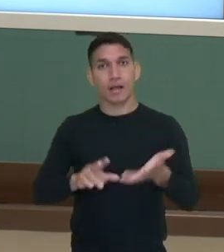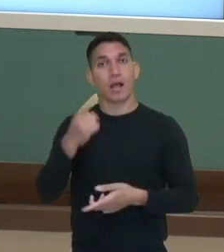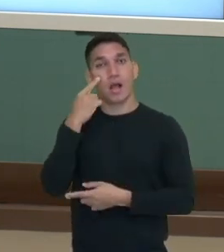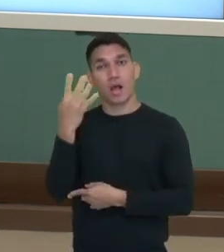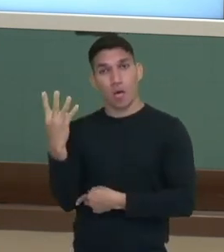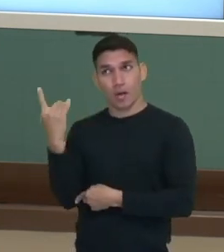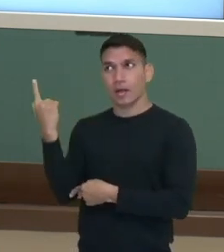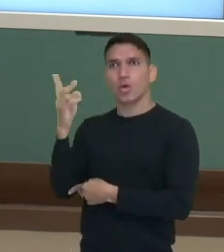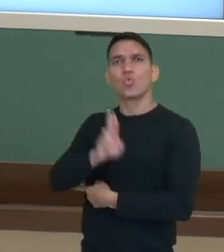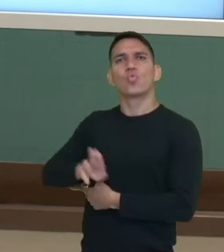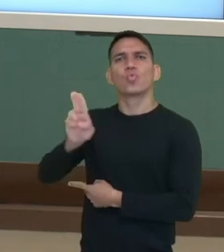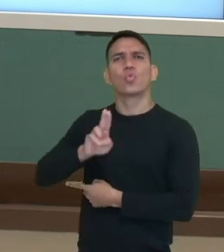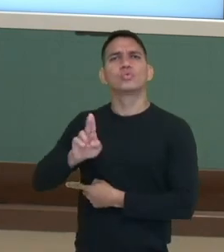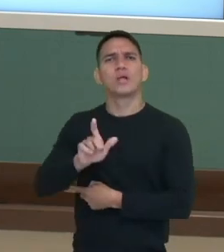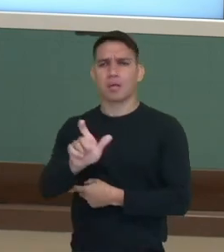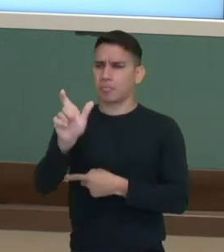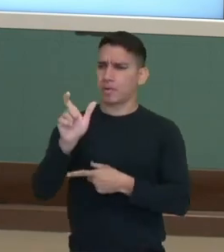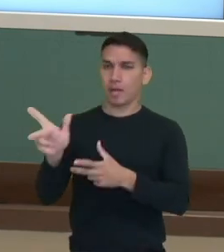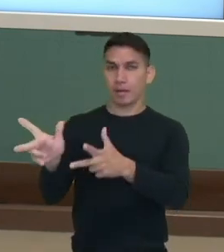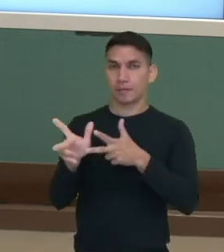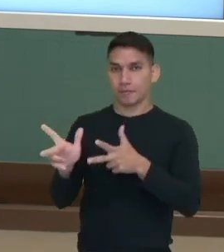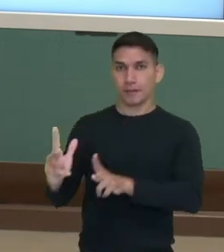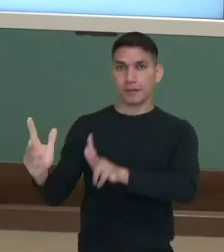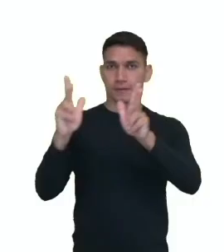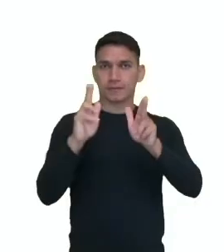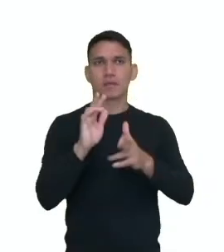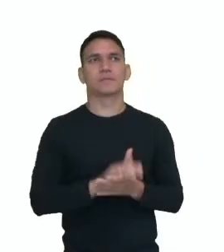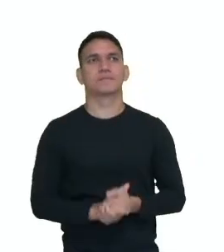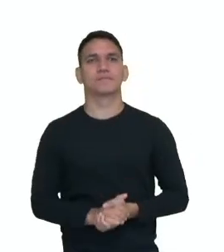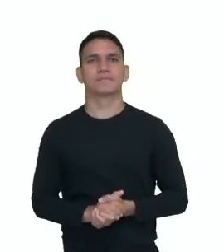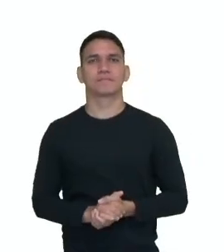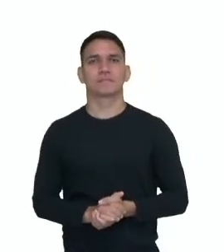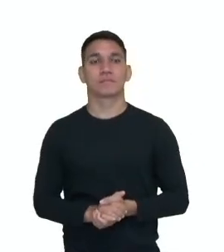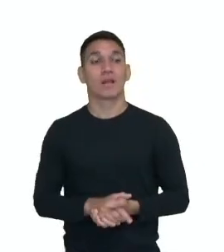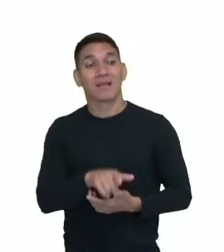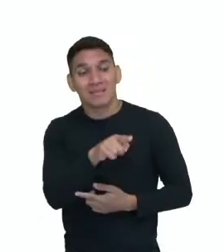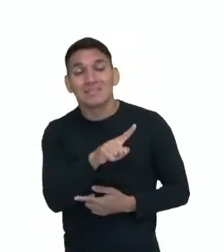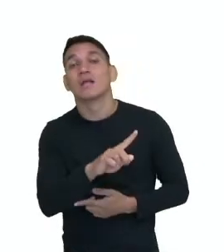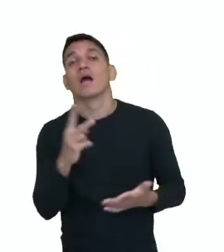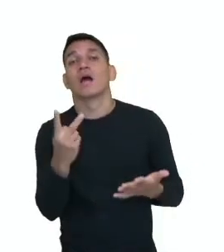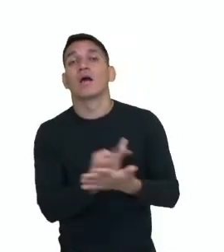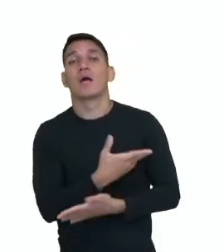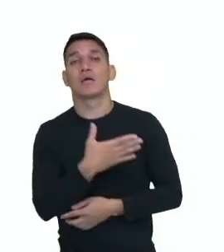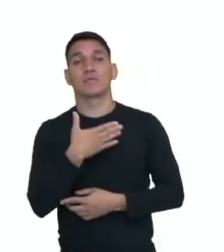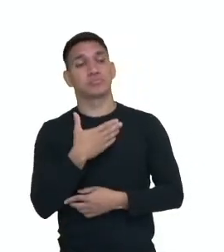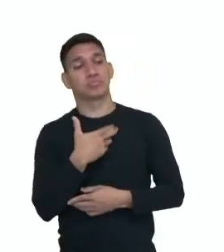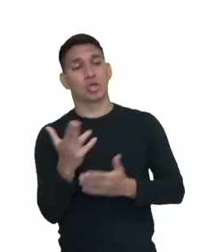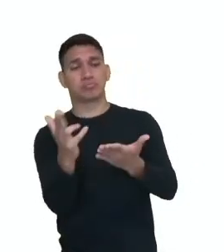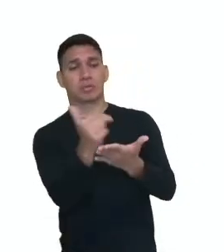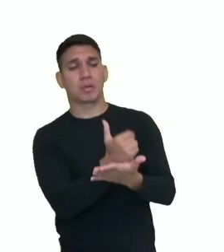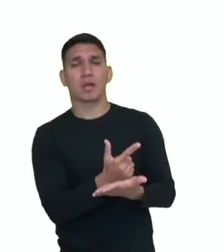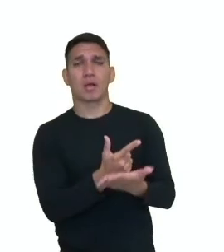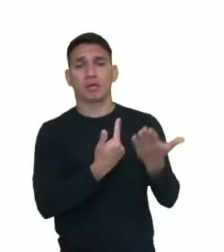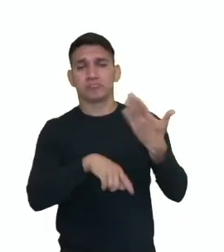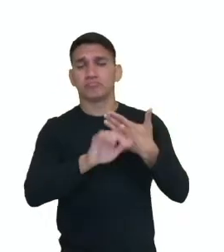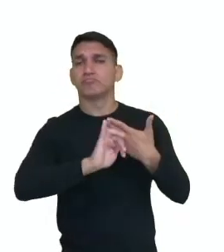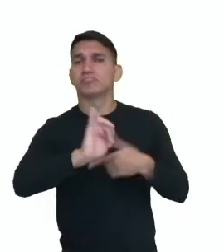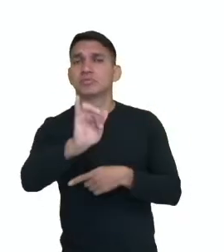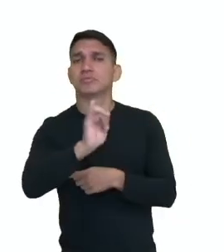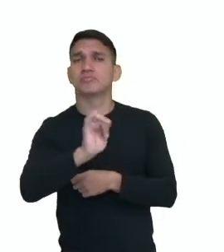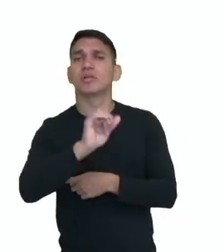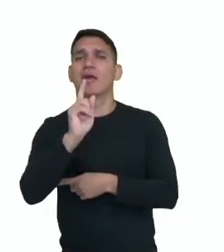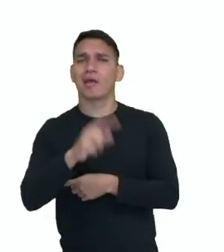palavras, frases da nossa entrevista. Isso fez com que meu desenho passasse a ser narrativo, revelando-se